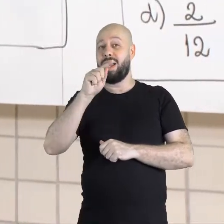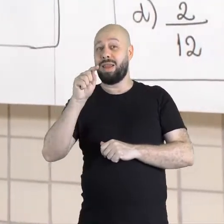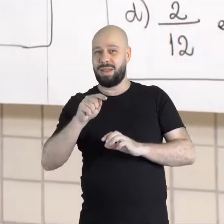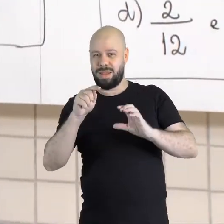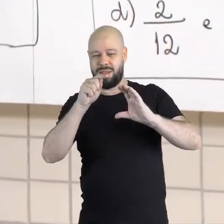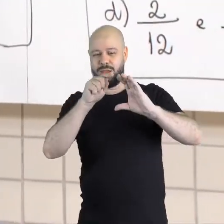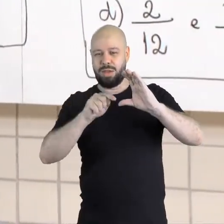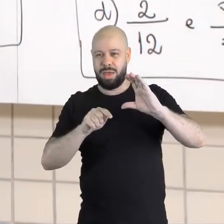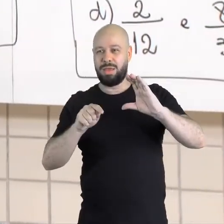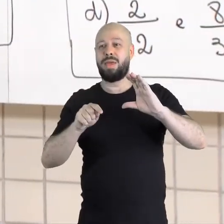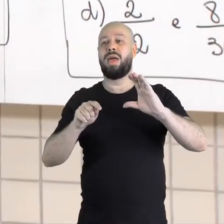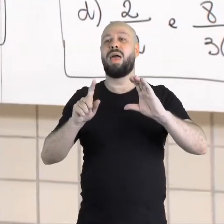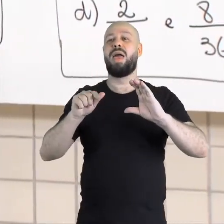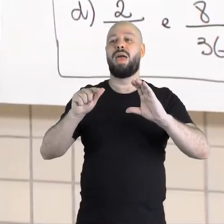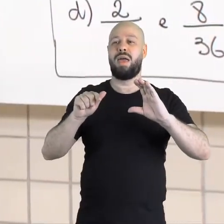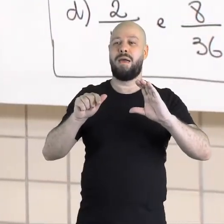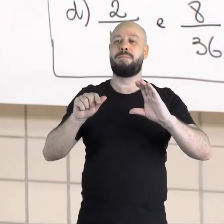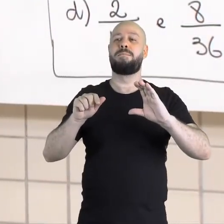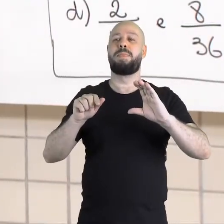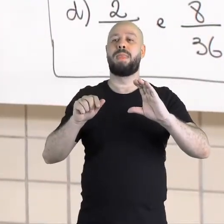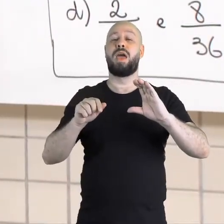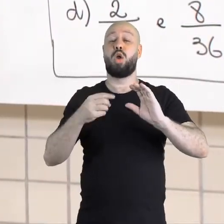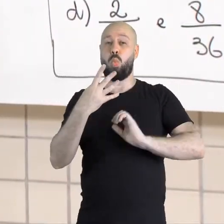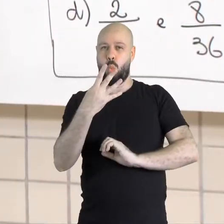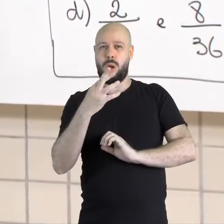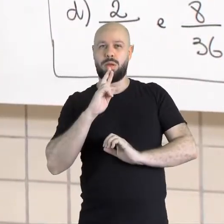chamada de fração aparente.